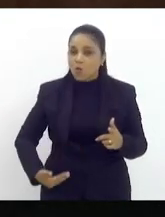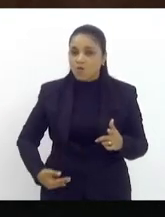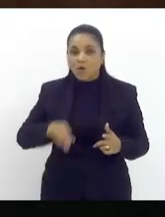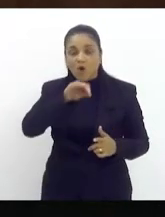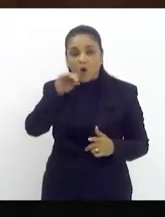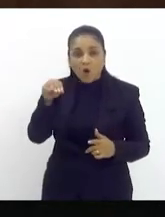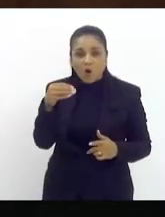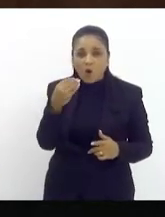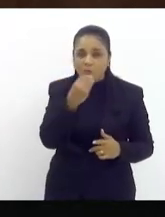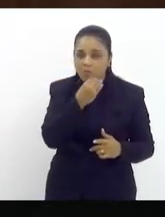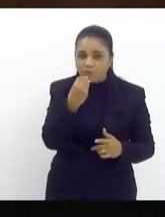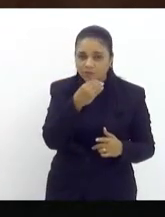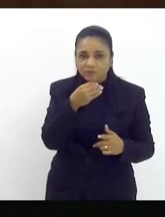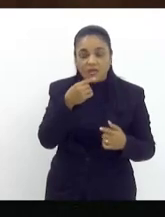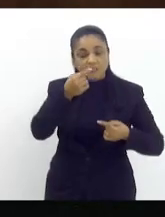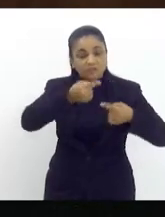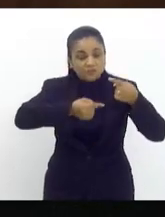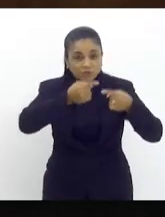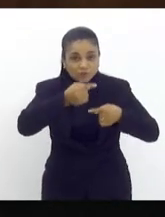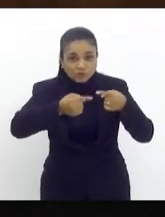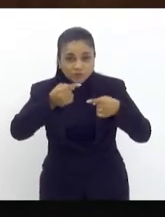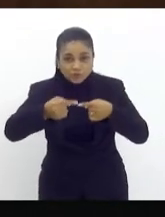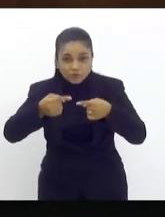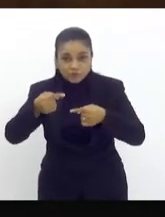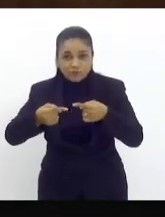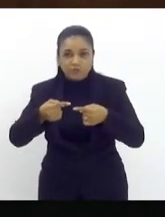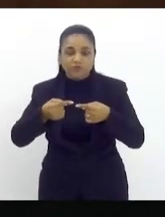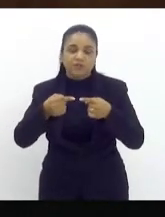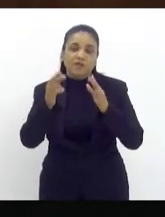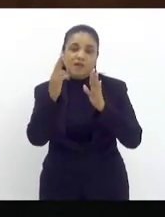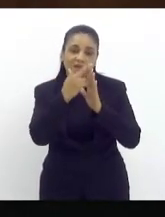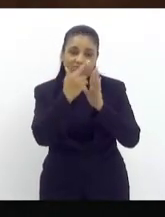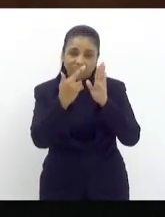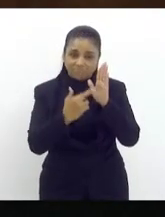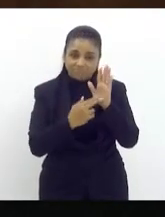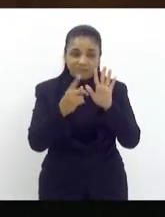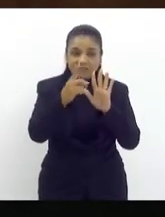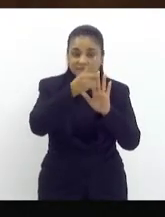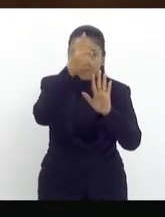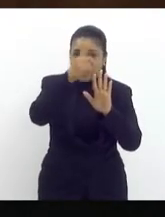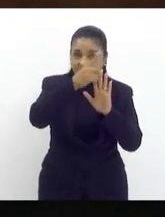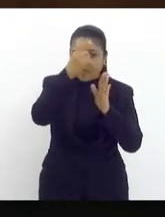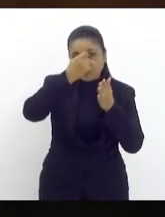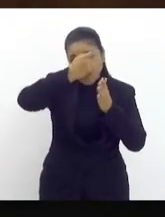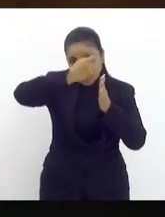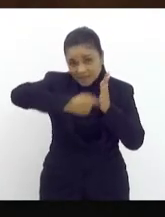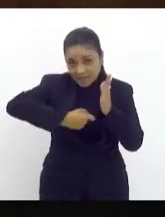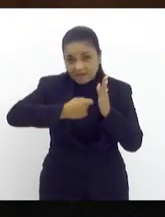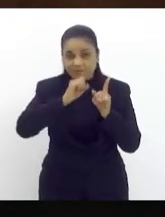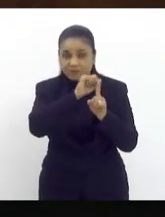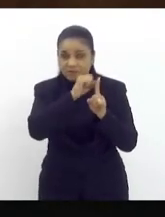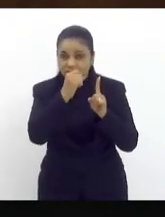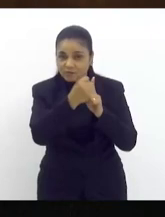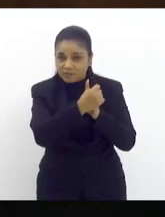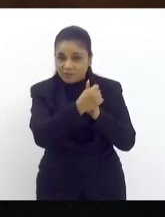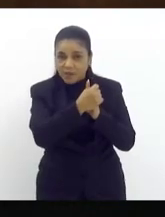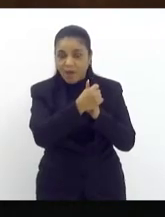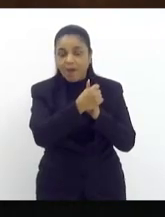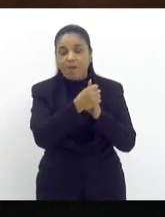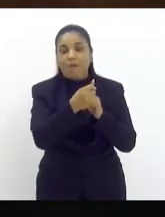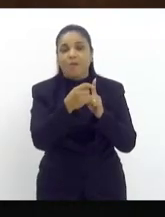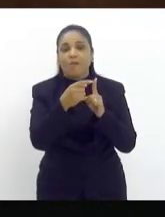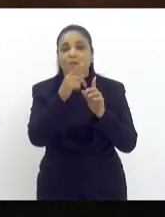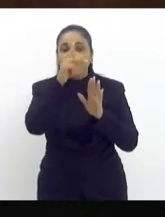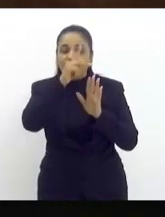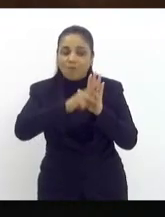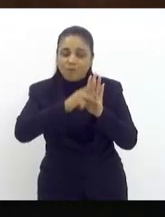oportunidade de entrar na discussão e, como é hoje regulamentado por decreto, a tarifa social também chegue no acordo a partir do deputado, do